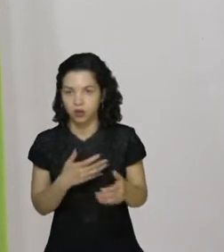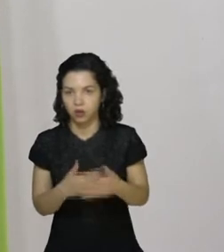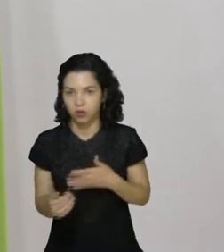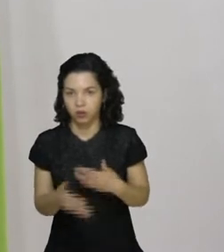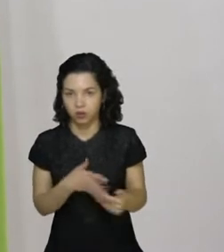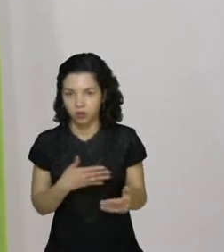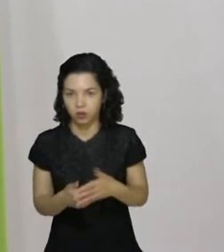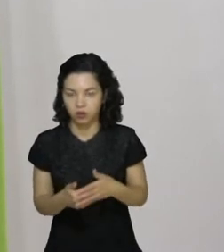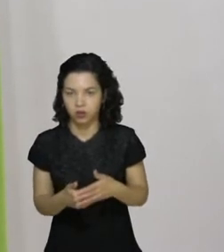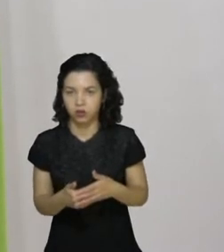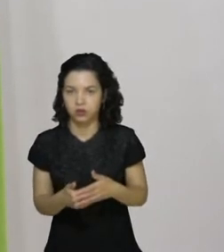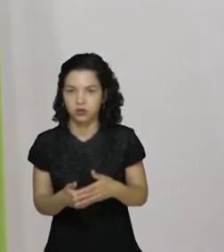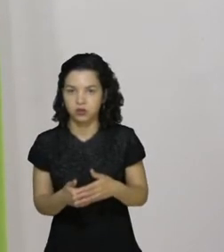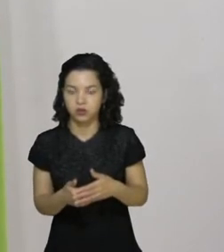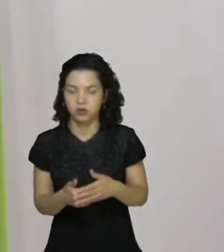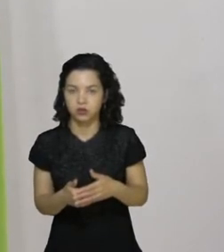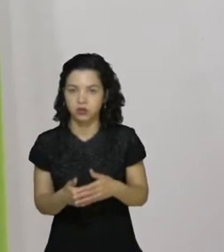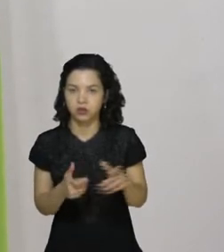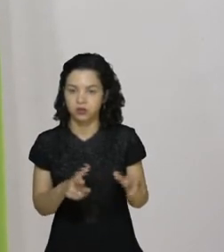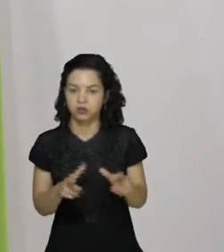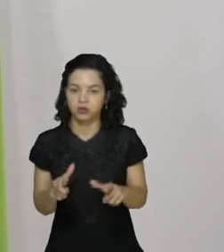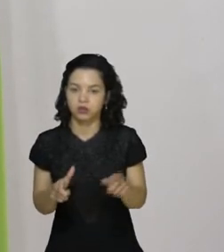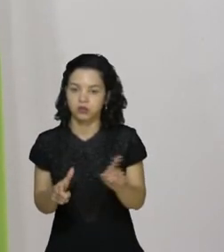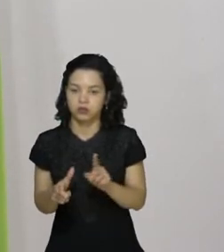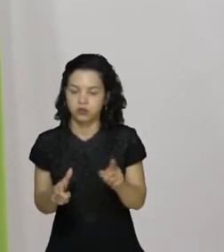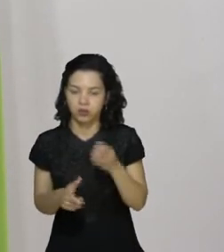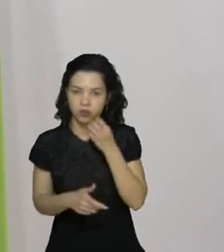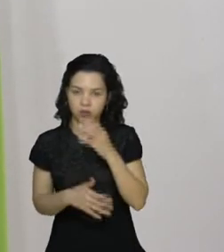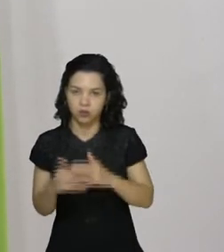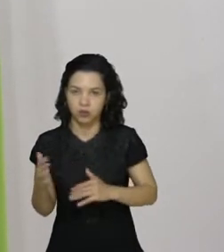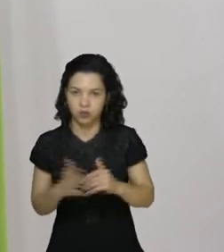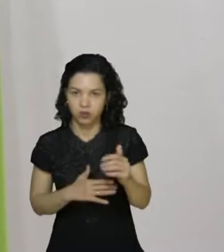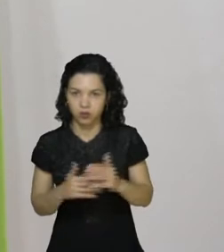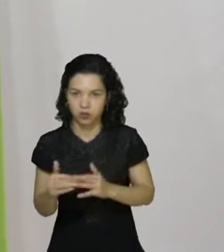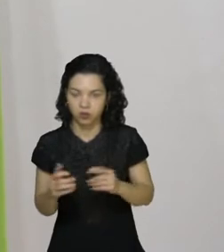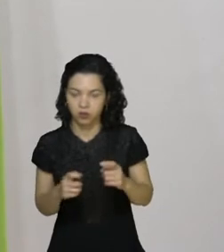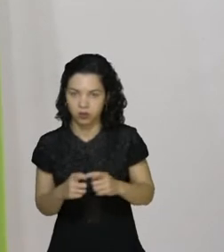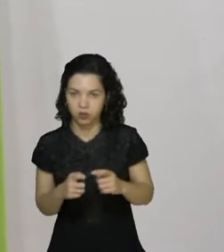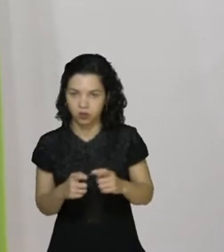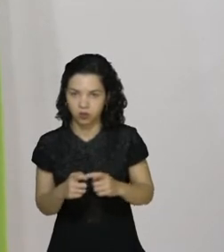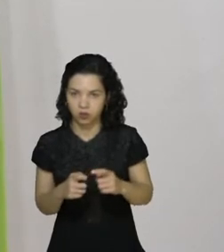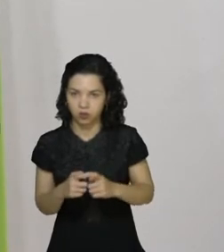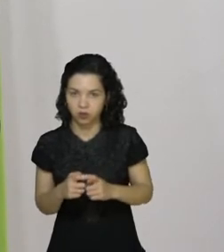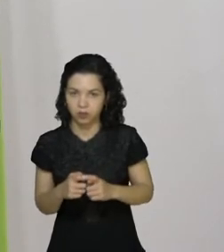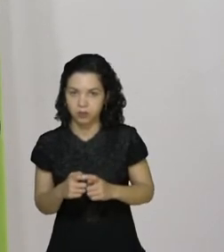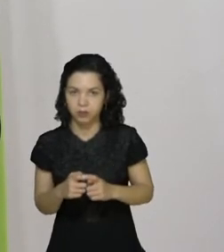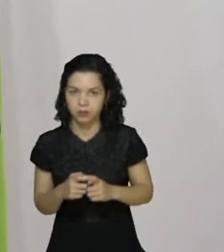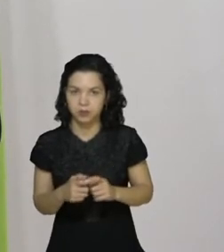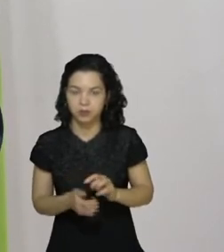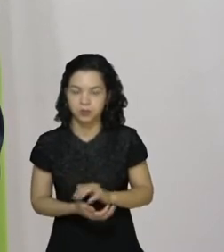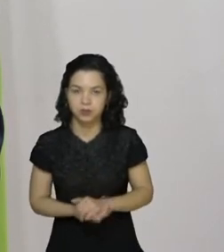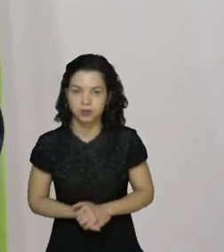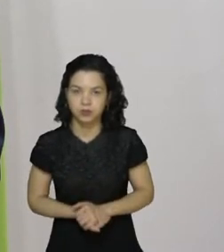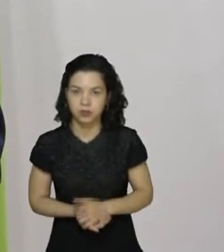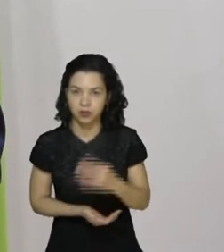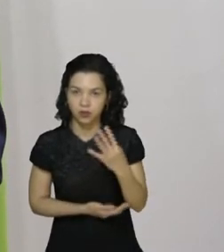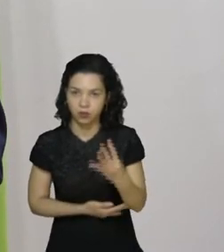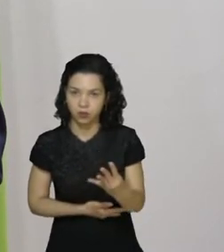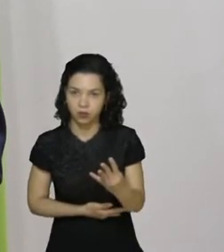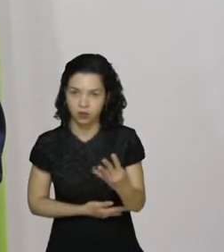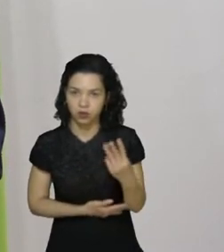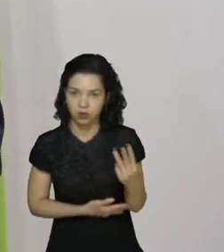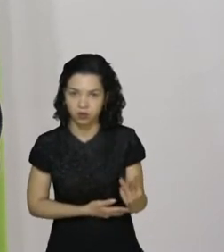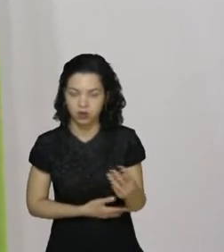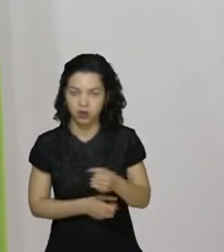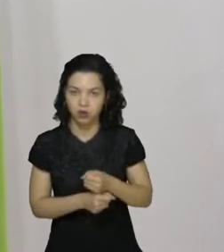mas, acima de tudo, a boa prática médica. É isso que eu tenho procurado fazer nesses meus 43 anos de